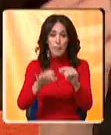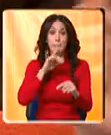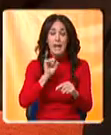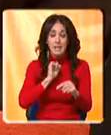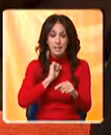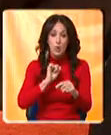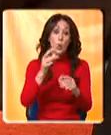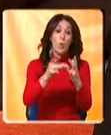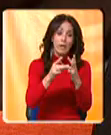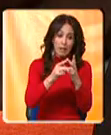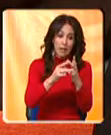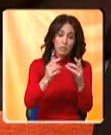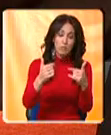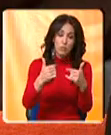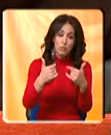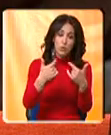mãe.